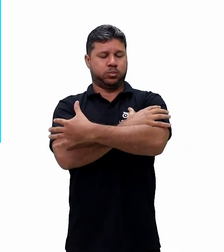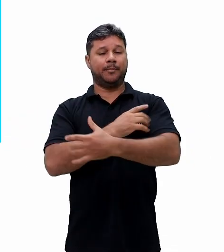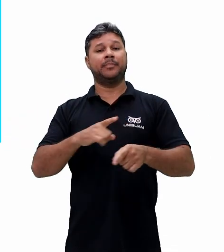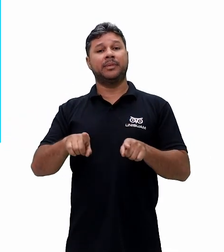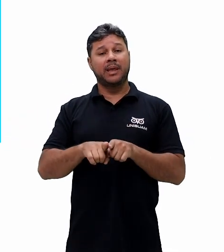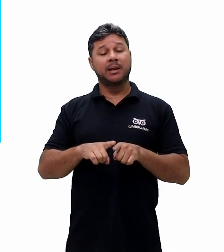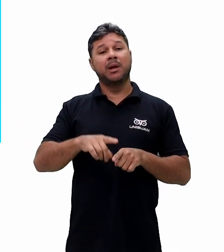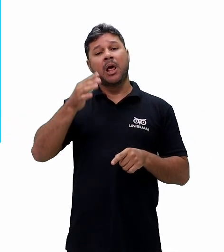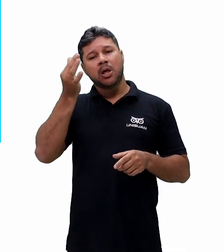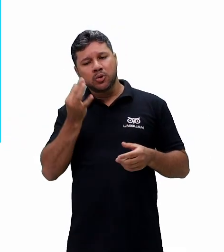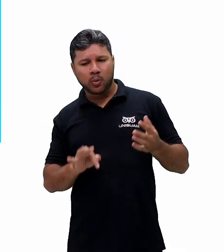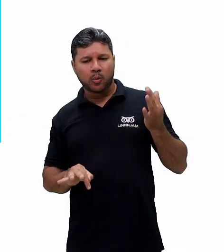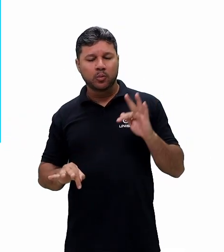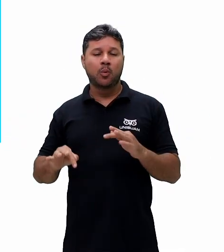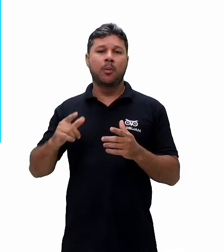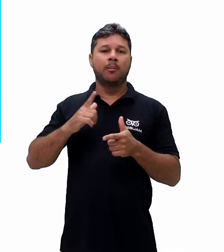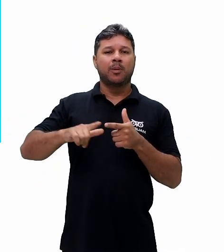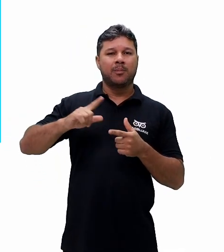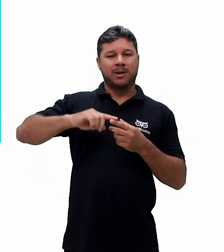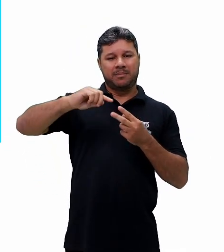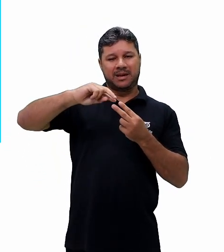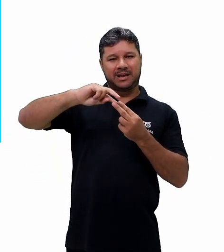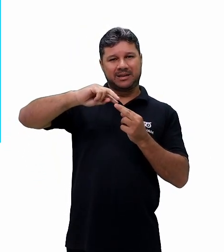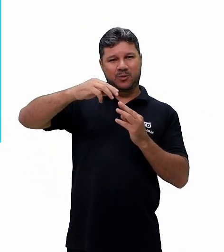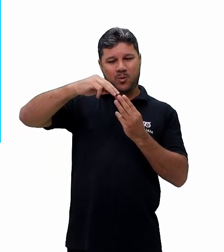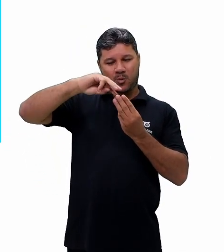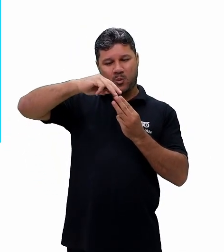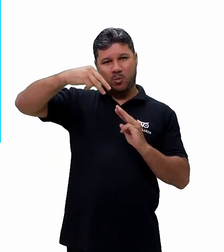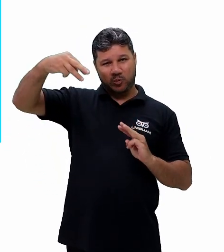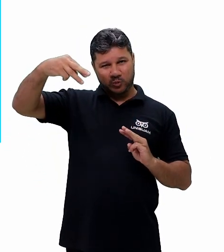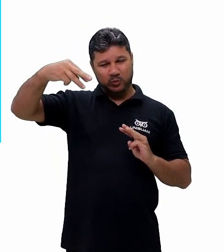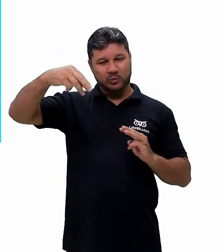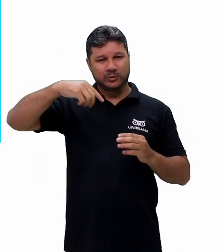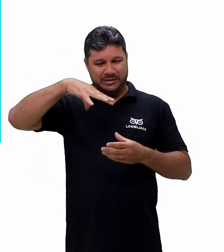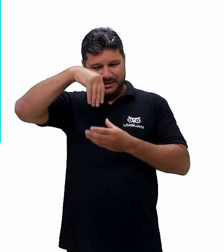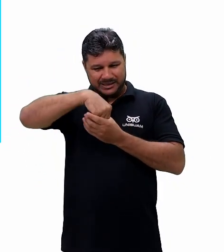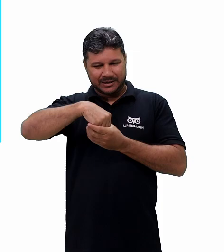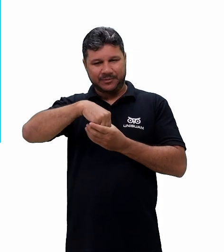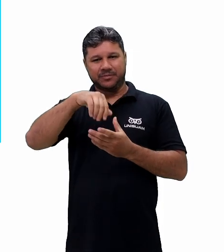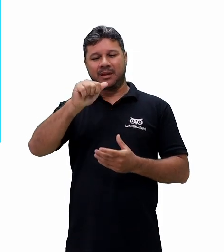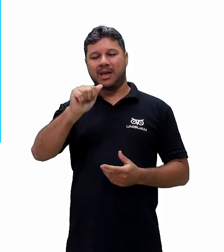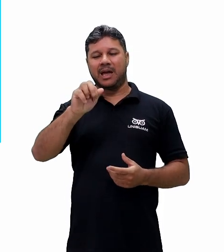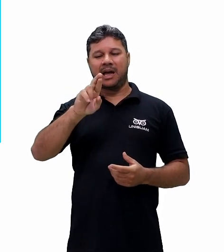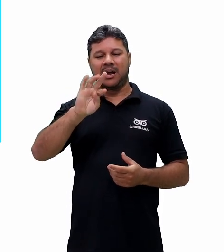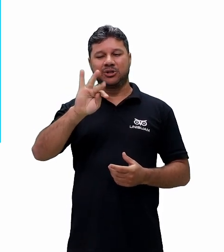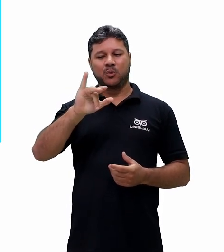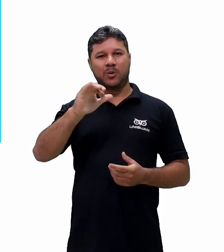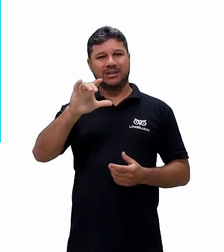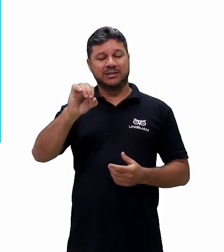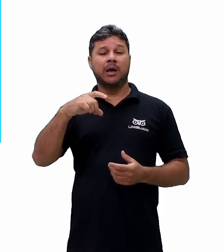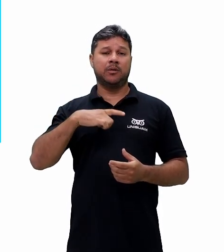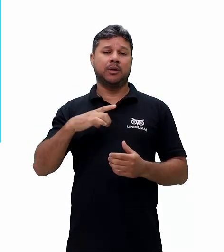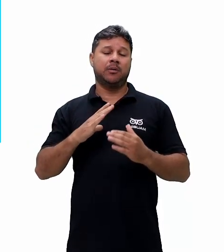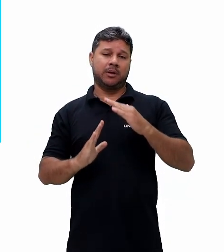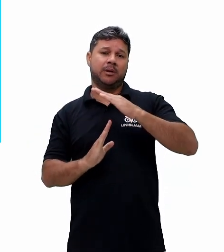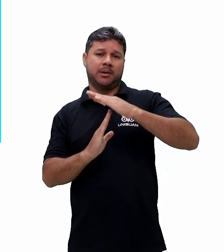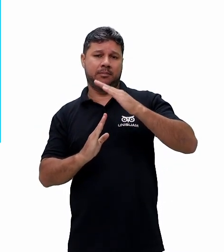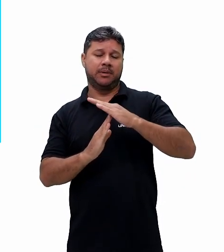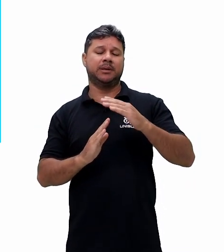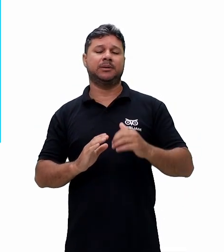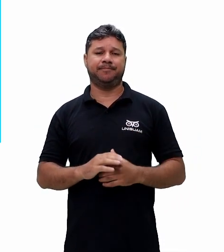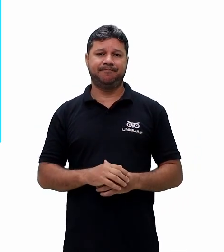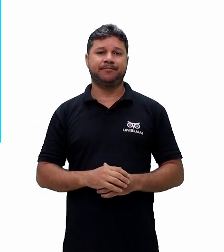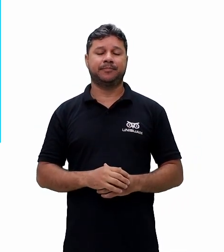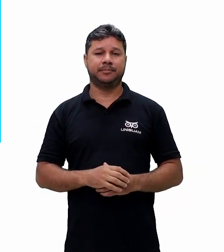as lesões, as limitações articulares. Então, tudo isso representa uma limitação mecânica.